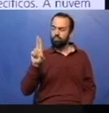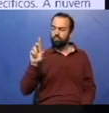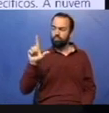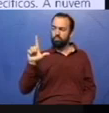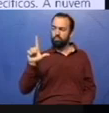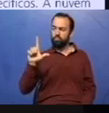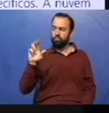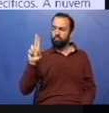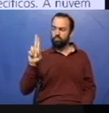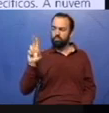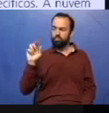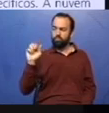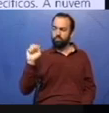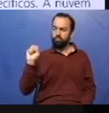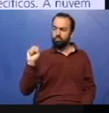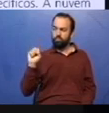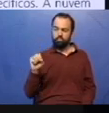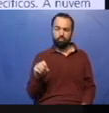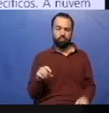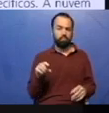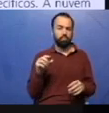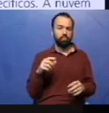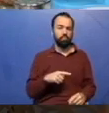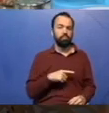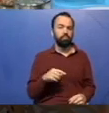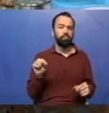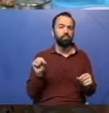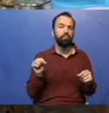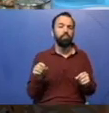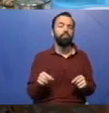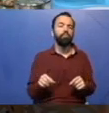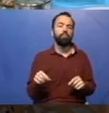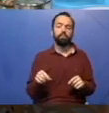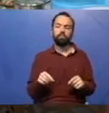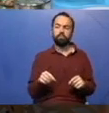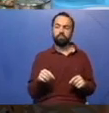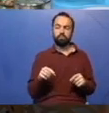reta com um contorno arredondado, tá?